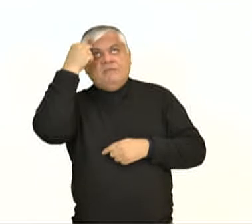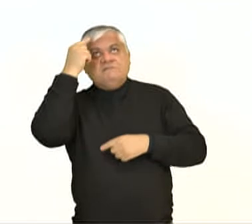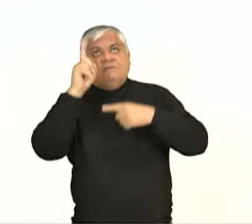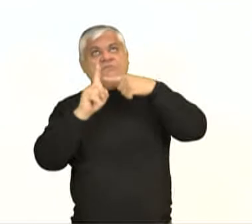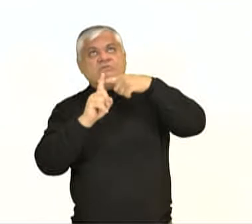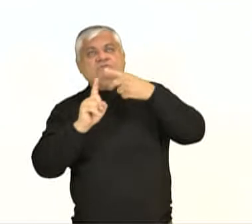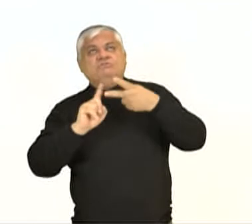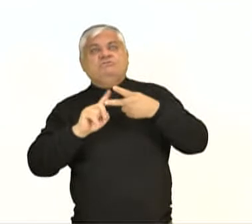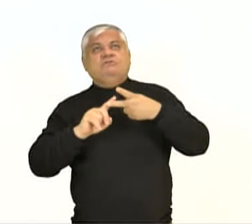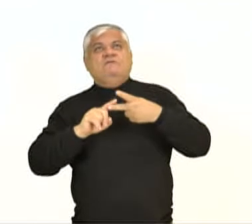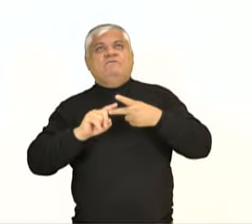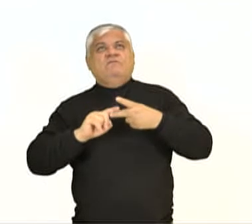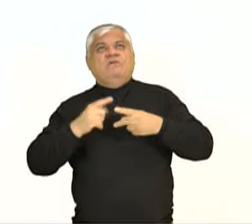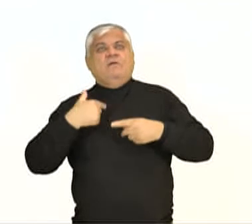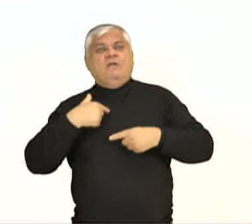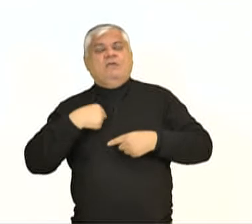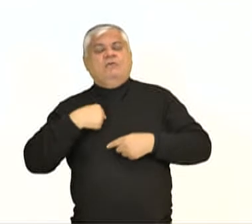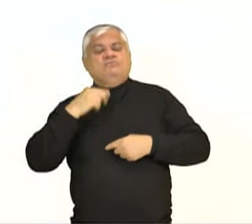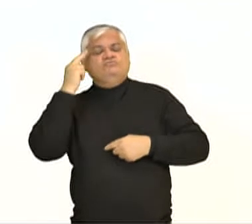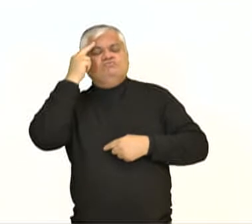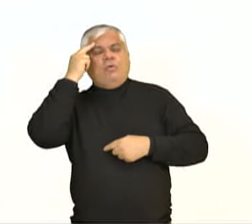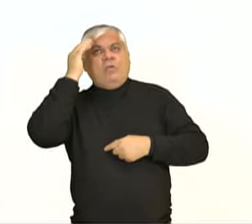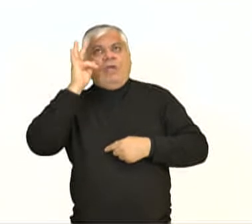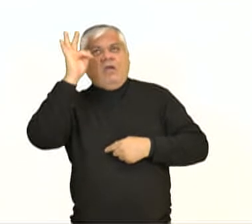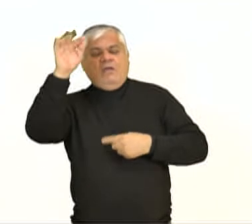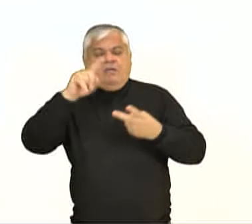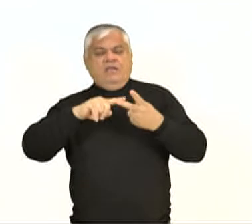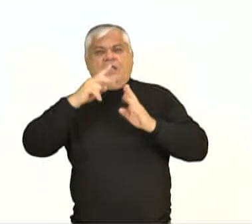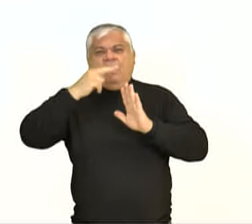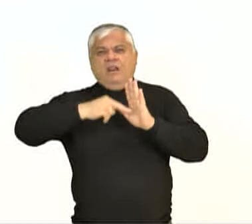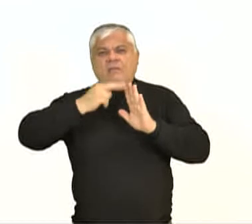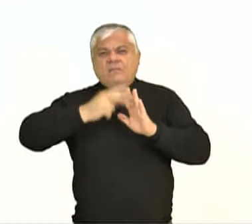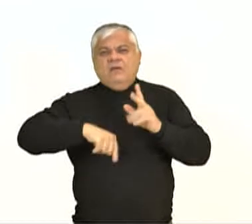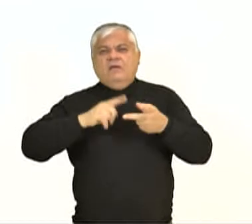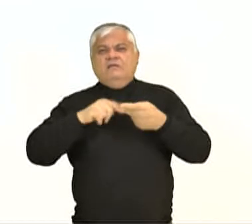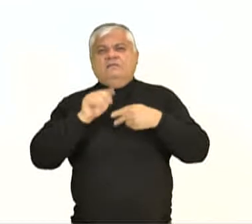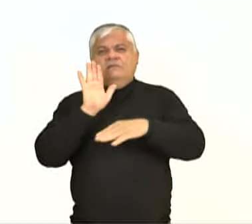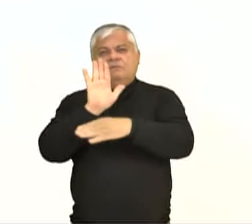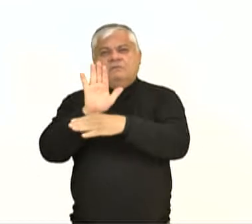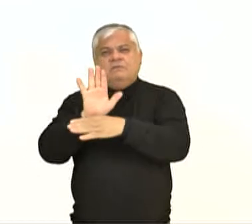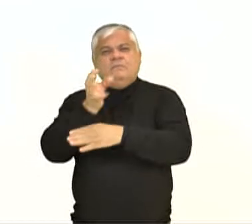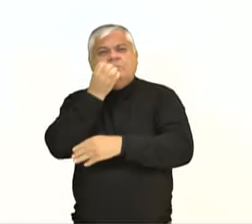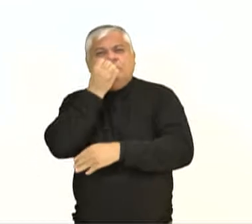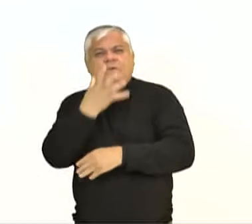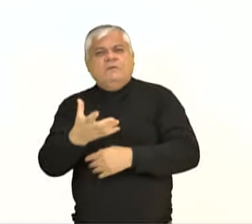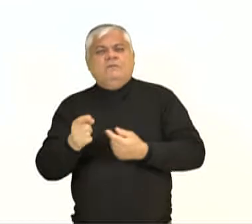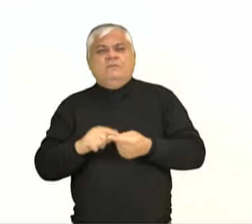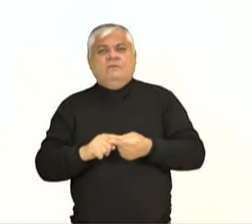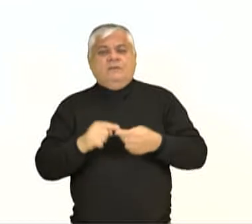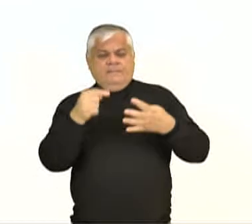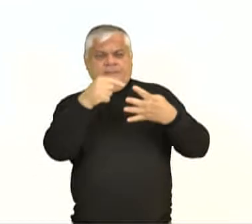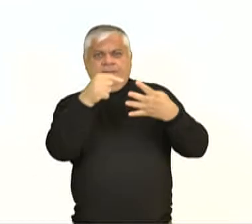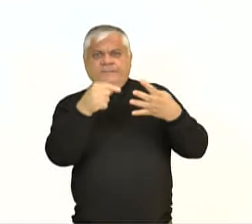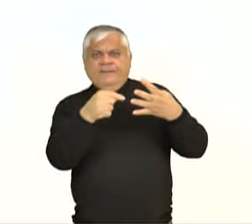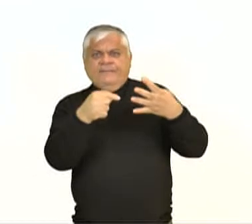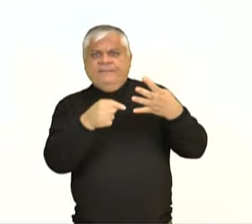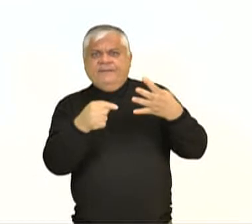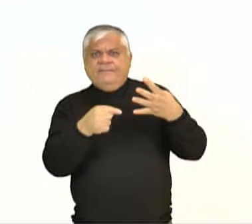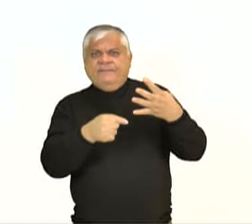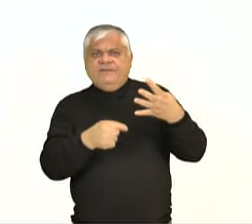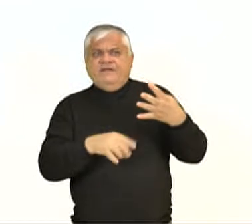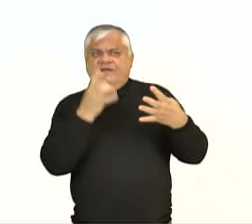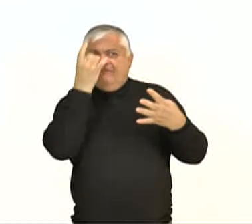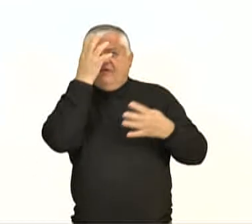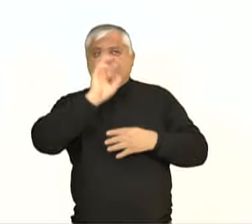ser otimista, sonhar alto, fazer o bem, ler mais. Então são tarefas ali, né, que não é tão fácil ou tão rápido da